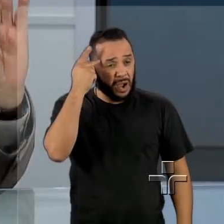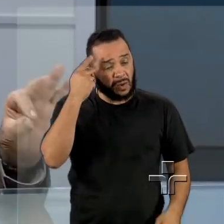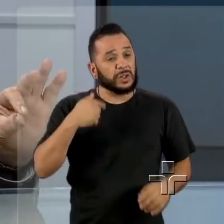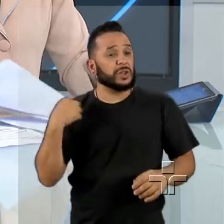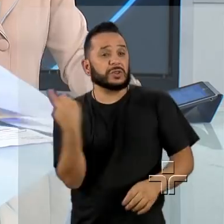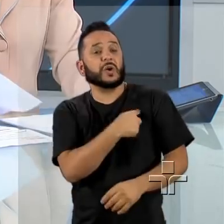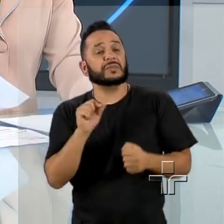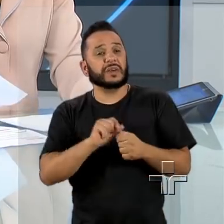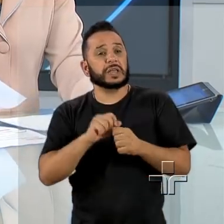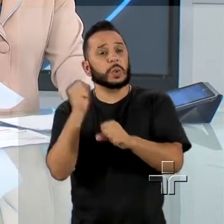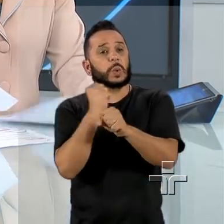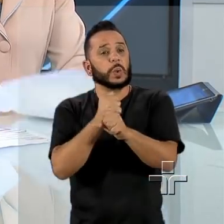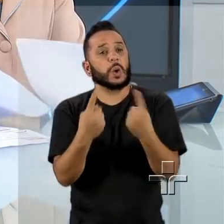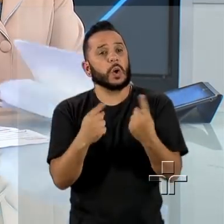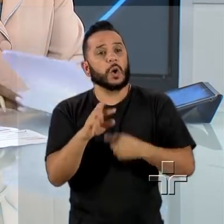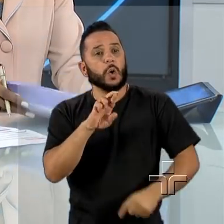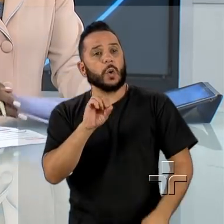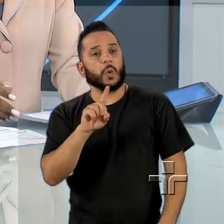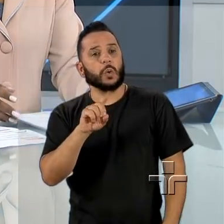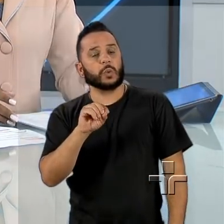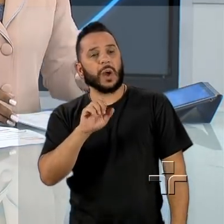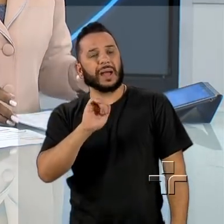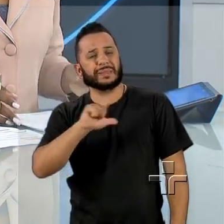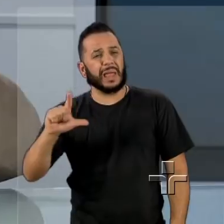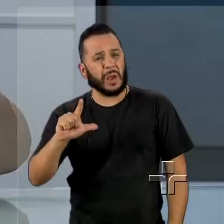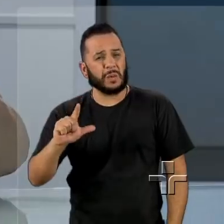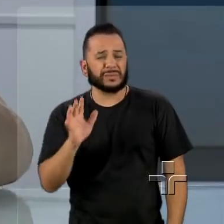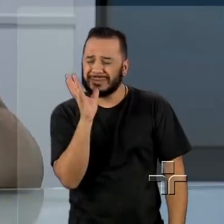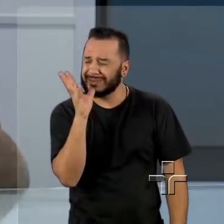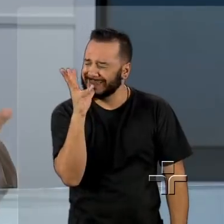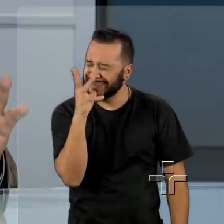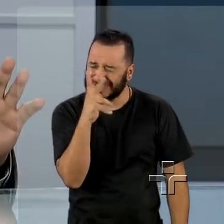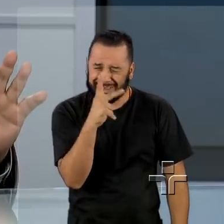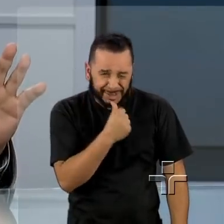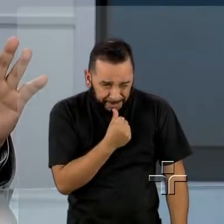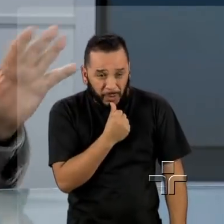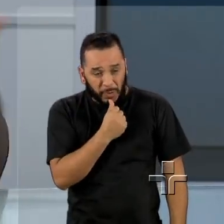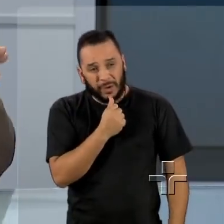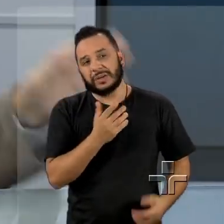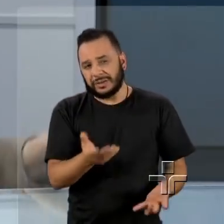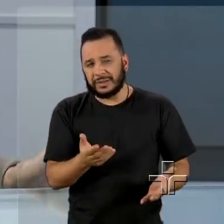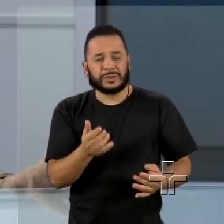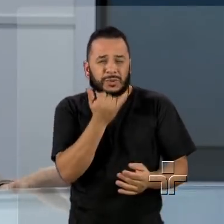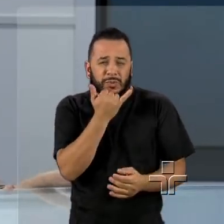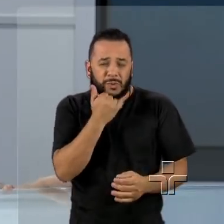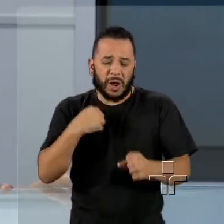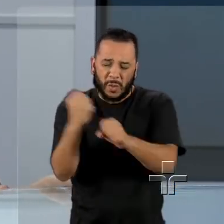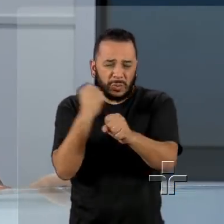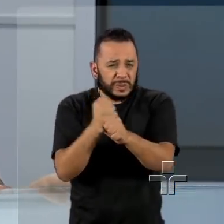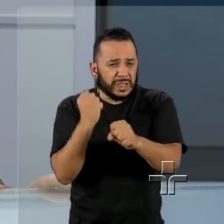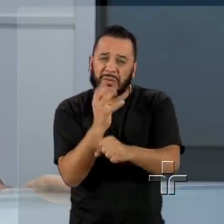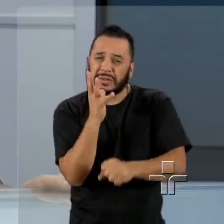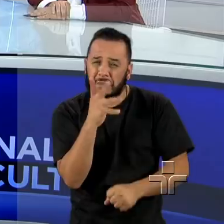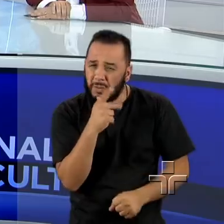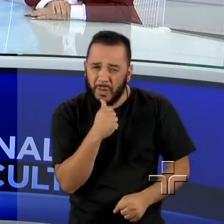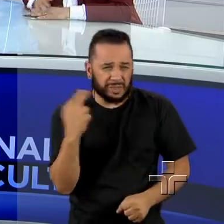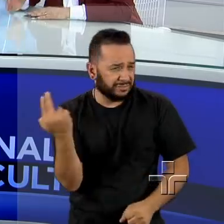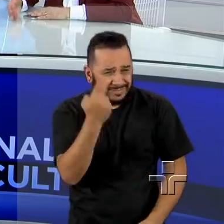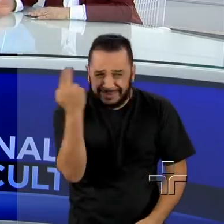Santo. Em nota, a Companhia Energética de São Paulo afirmou que não vai se pronunciar. A Dersa afirmou que é a